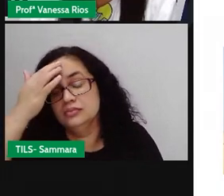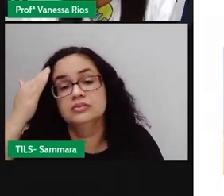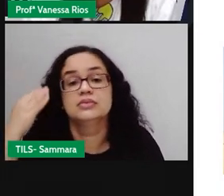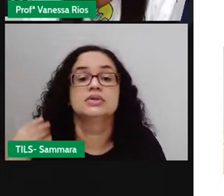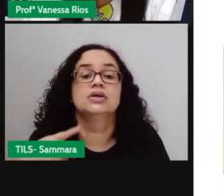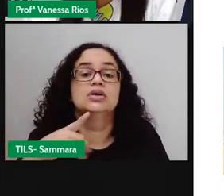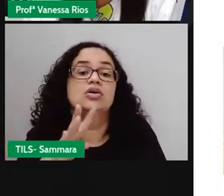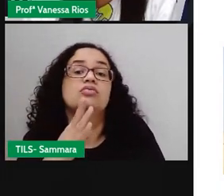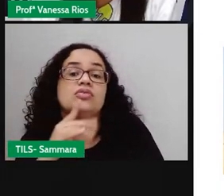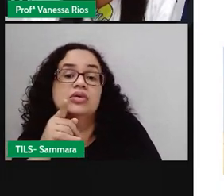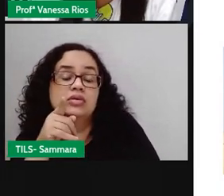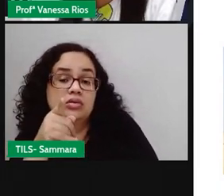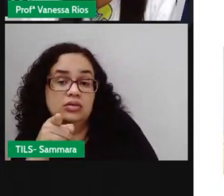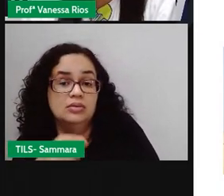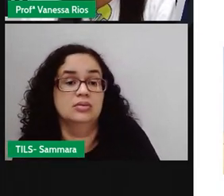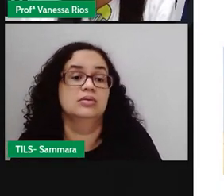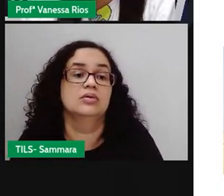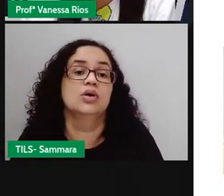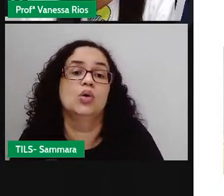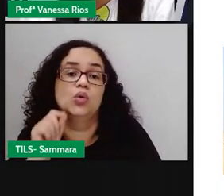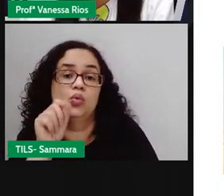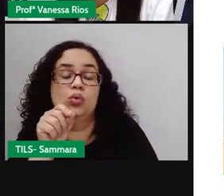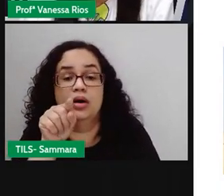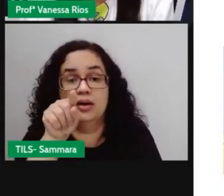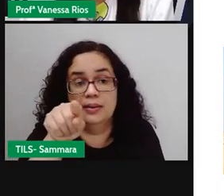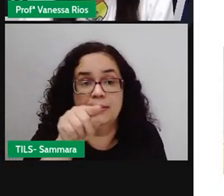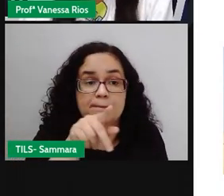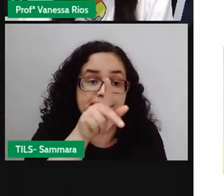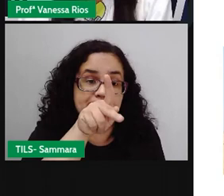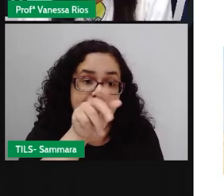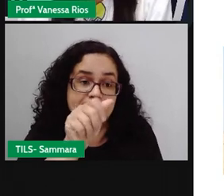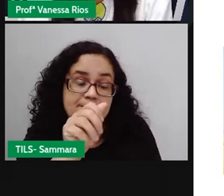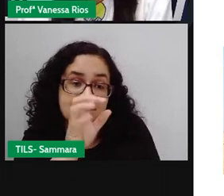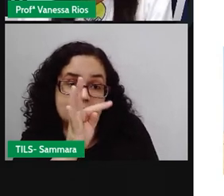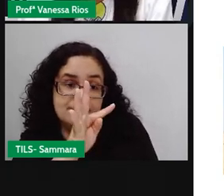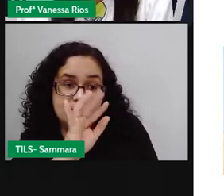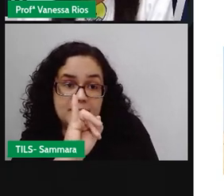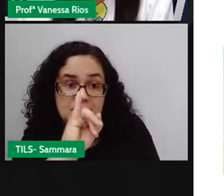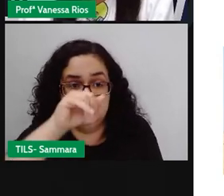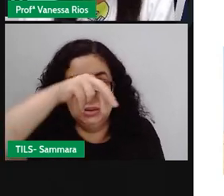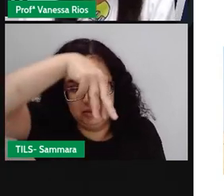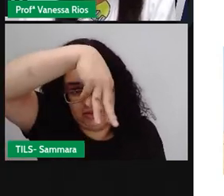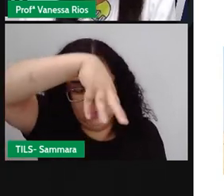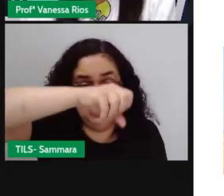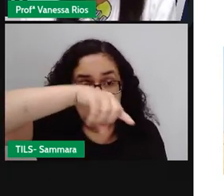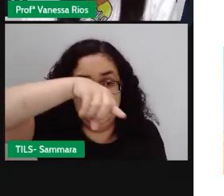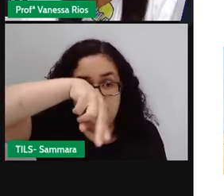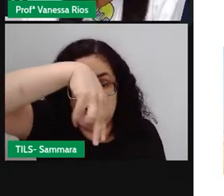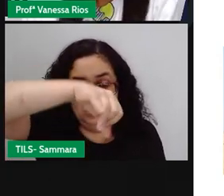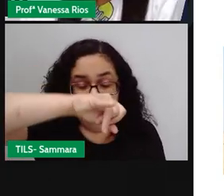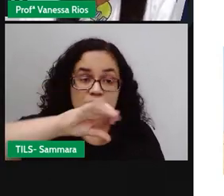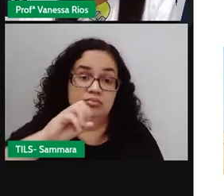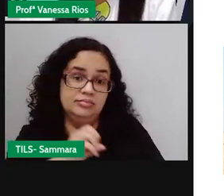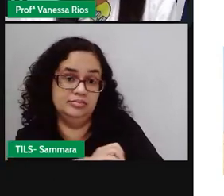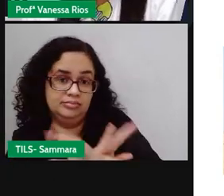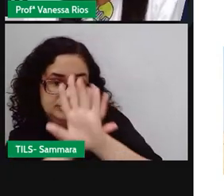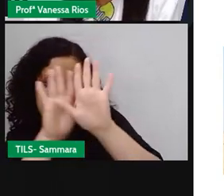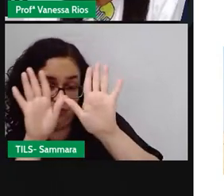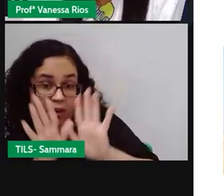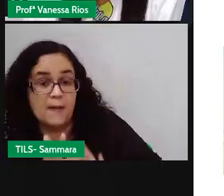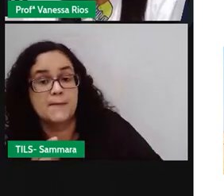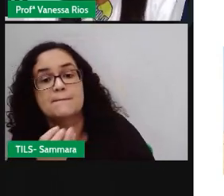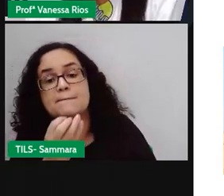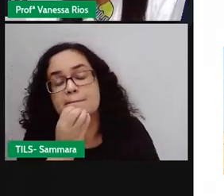E a gente observa, então, aí a definição de patrimônio, muito lá mais amplo do que um